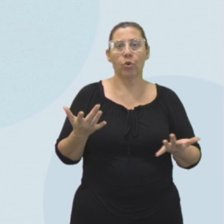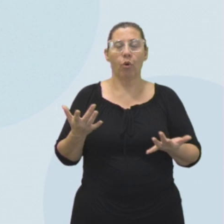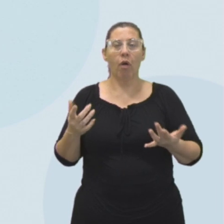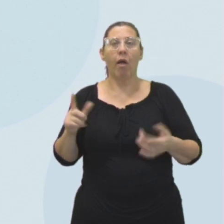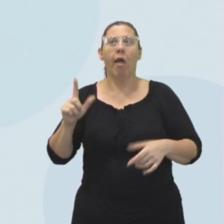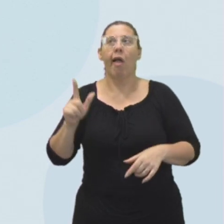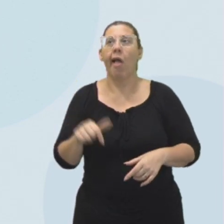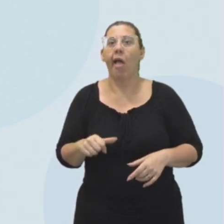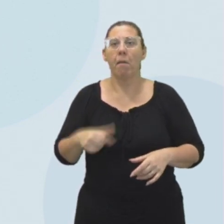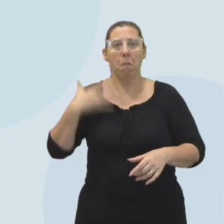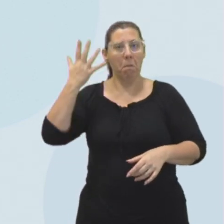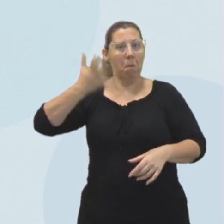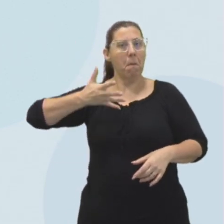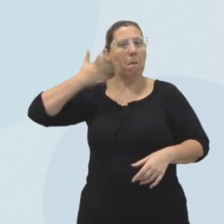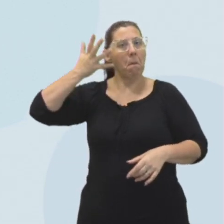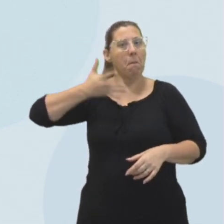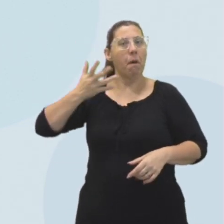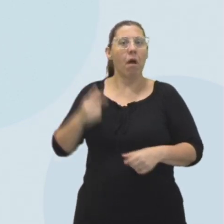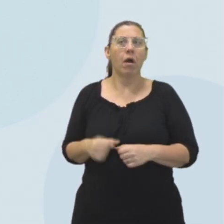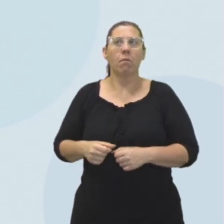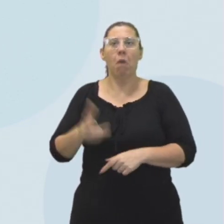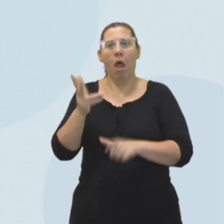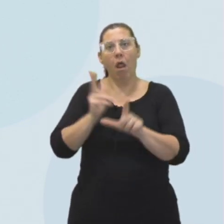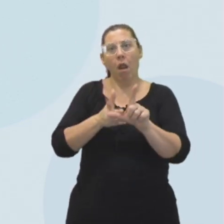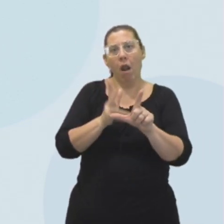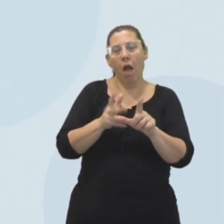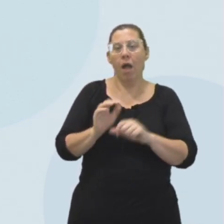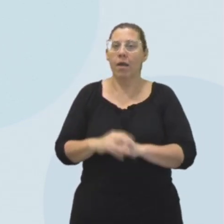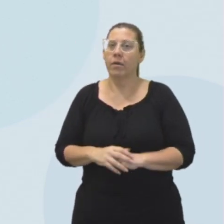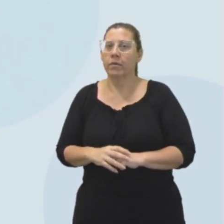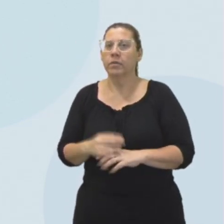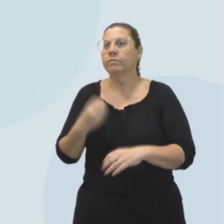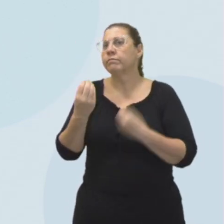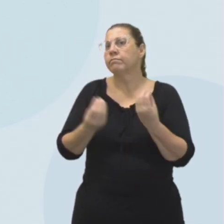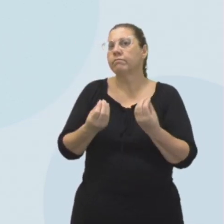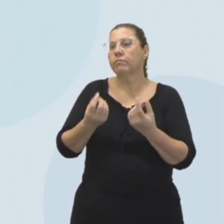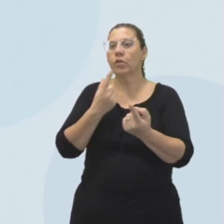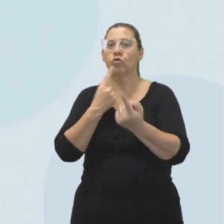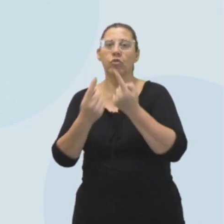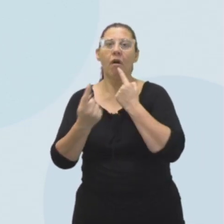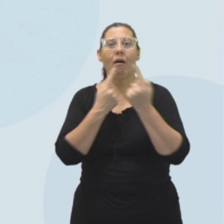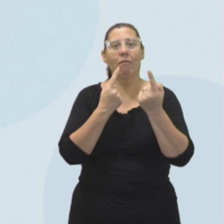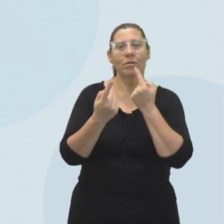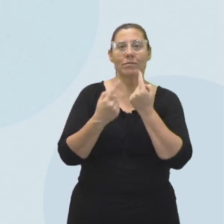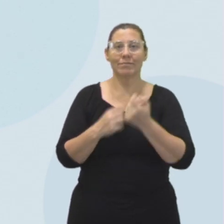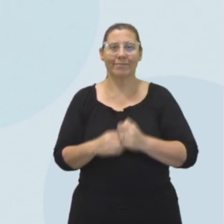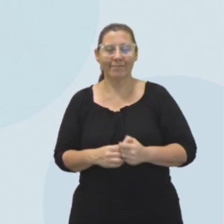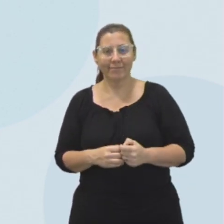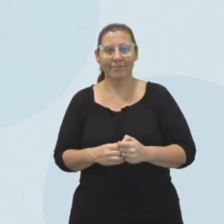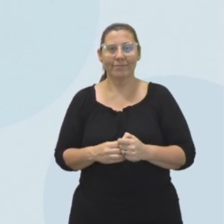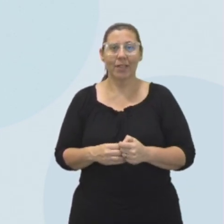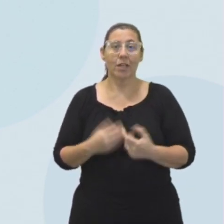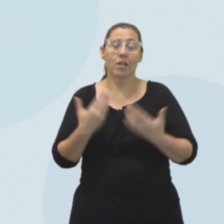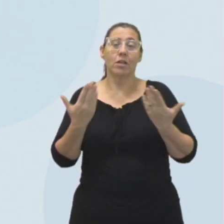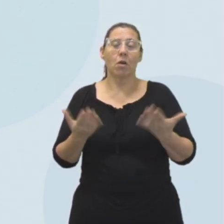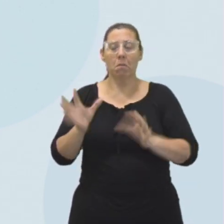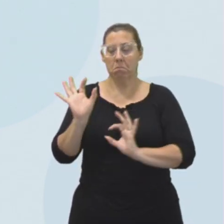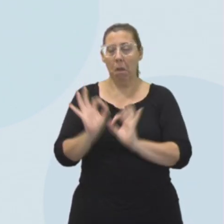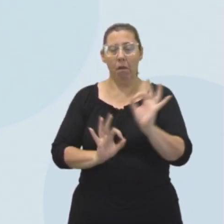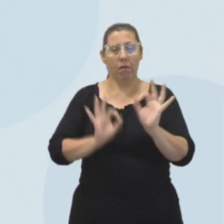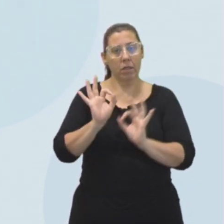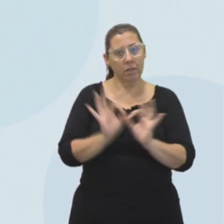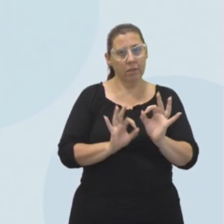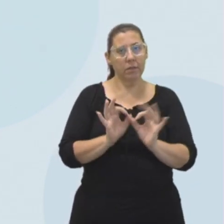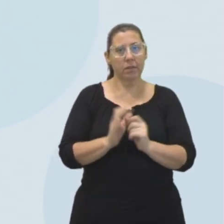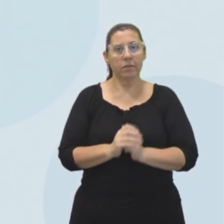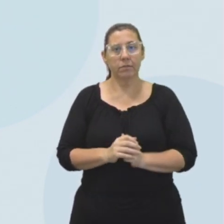é por meio de palestra, é pela live, é de forma dialogada. Então, eu preciso, no meu planejamento e no